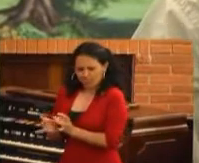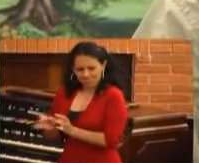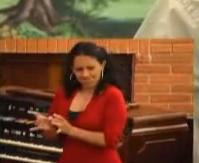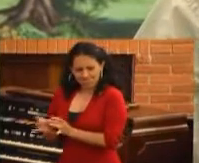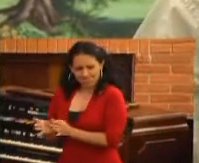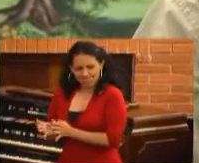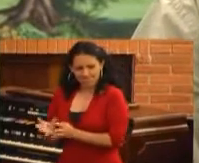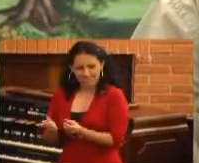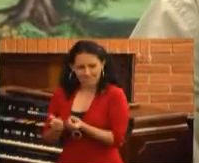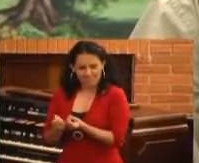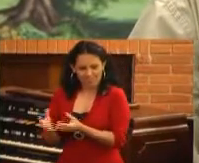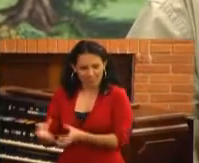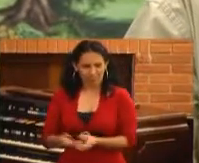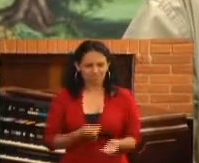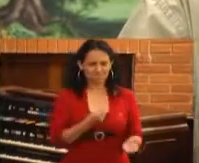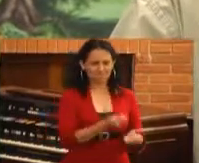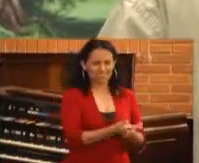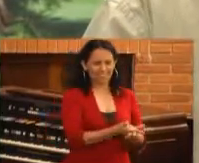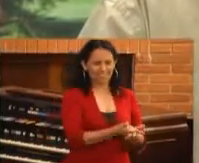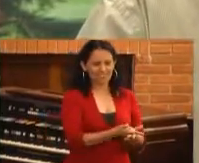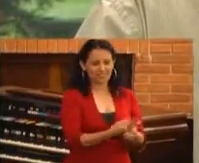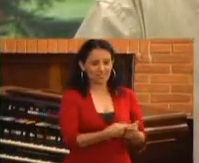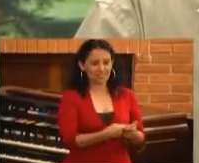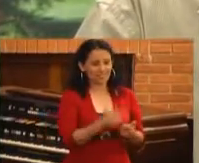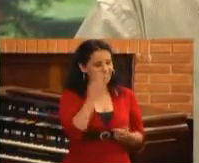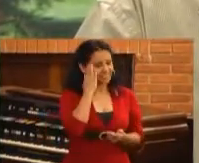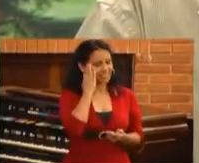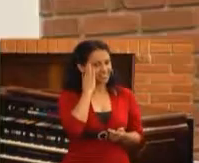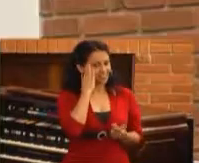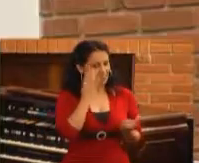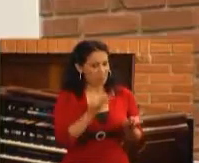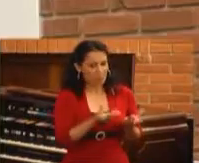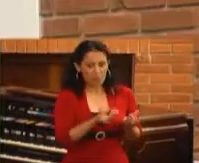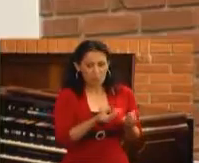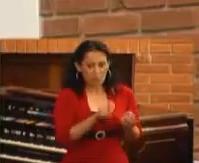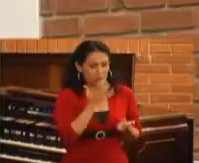tesouro é de grande valor.